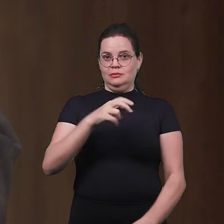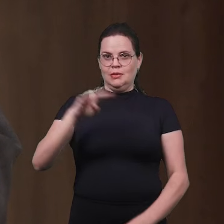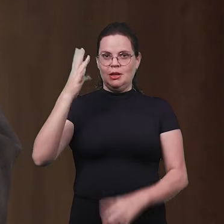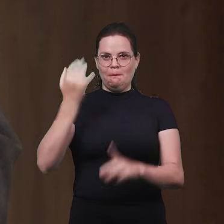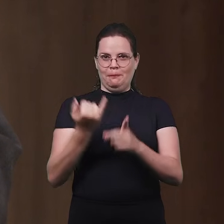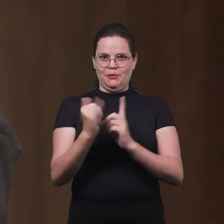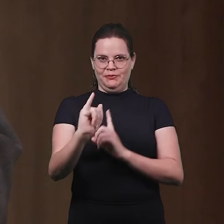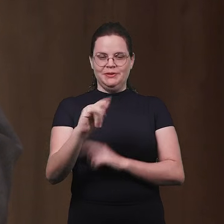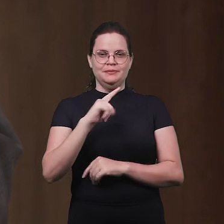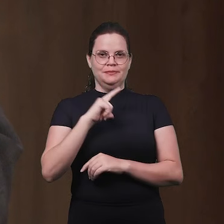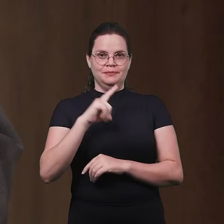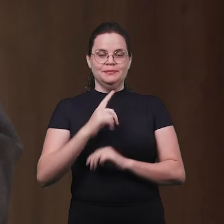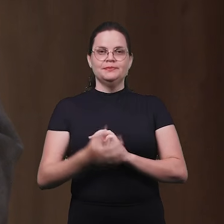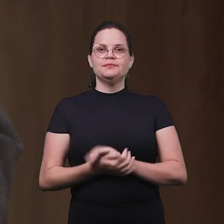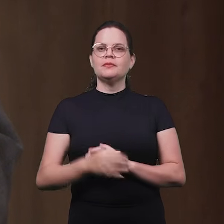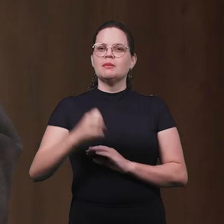Daniel.